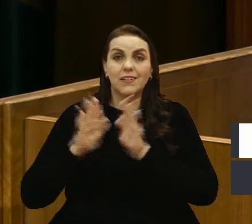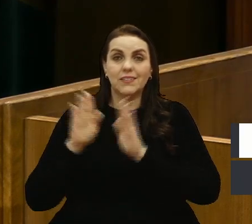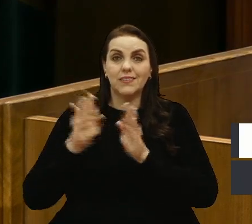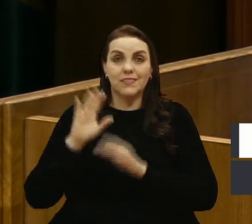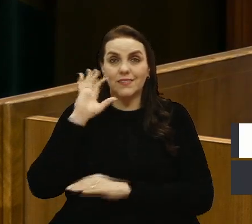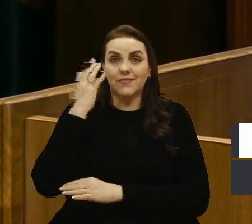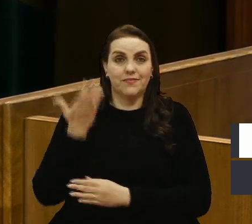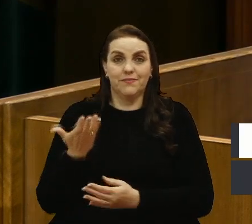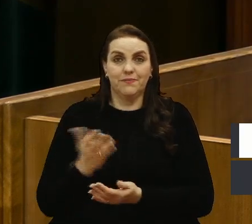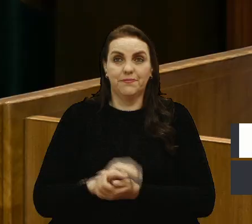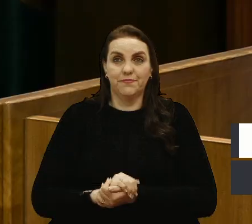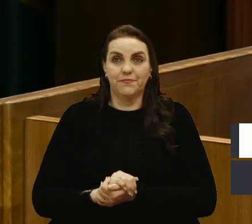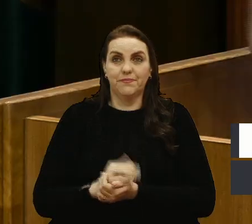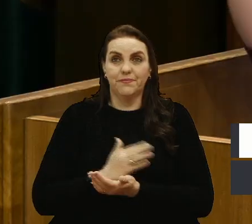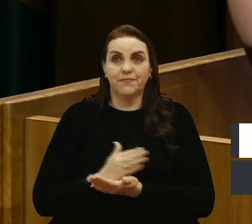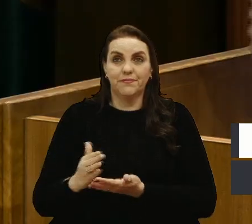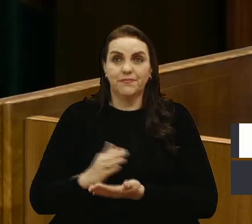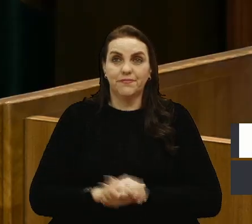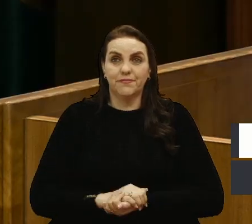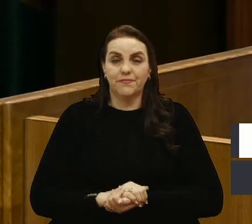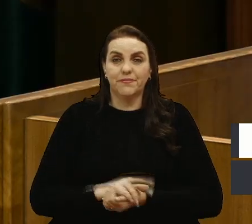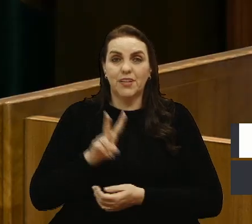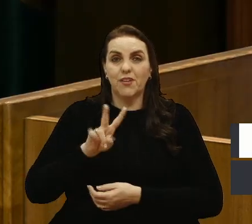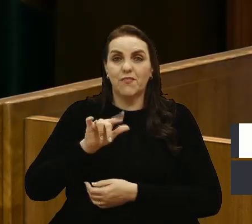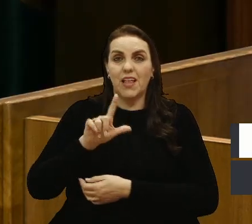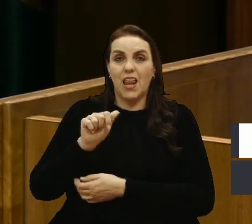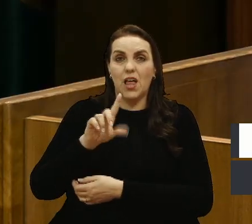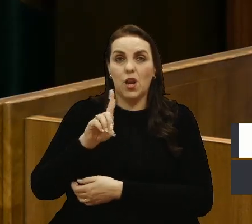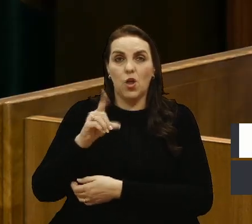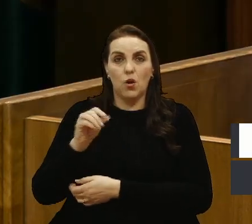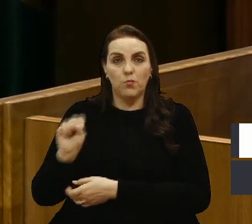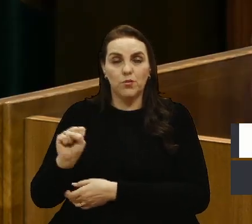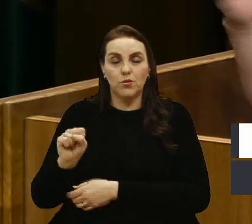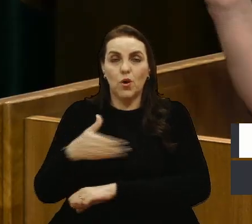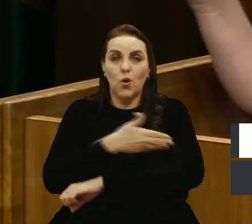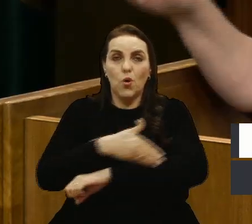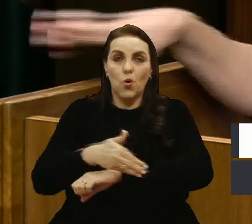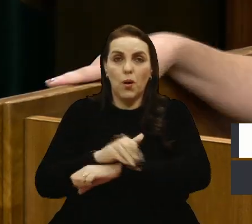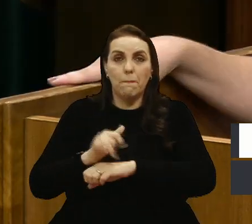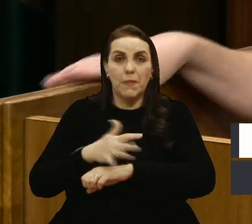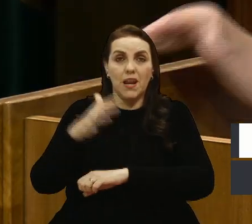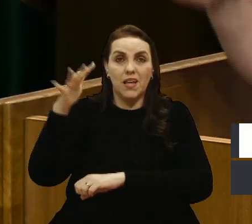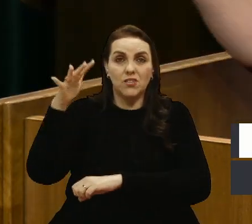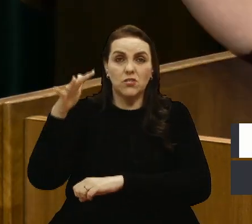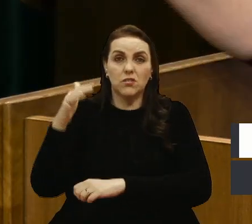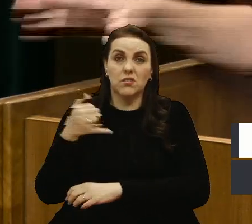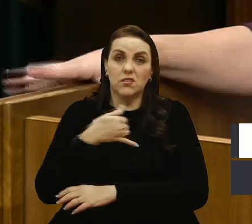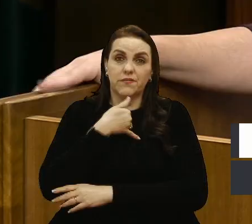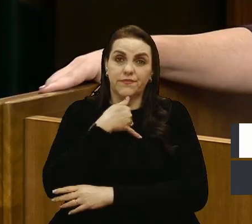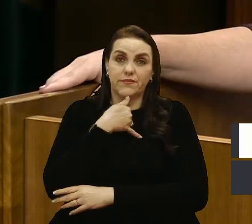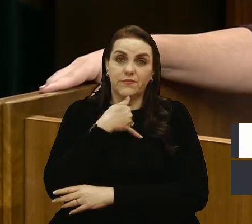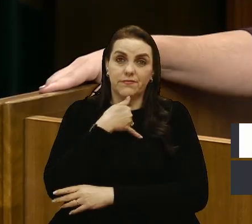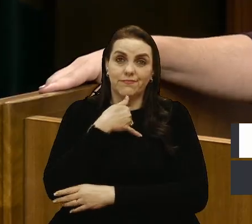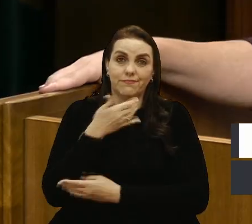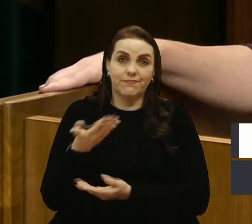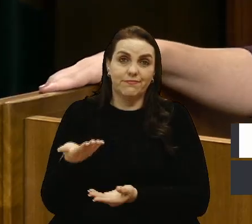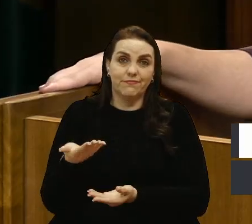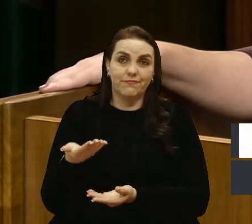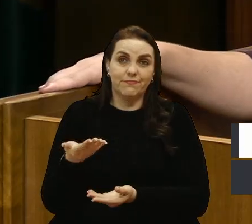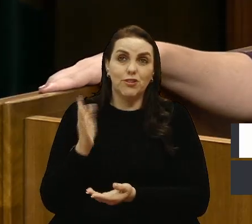para começar. Vila Lobos lá, a Rua dos Brilhantes, pena, que não...